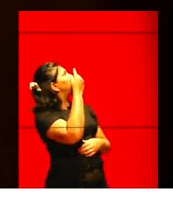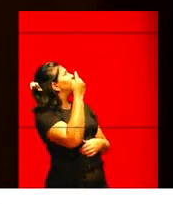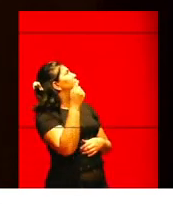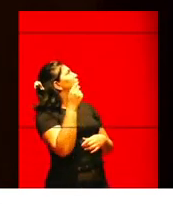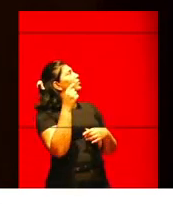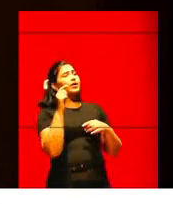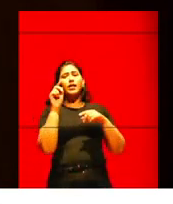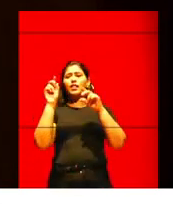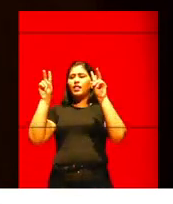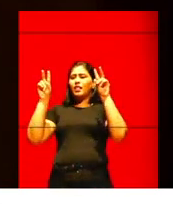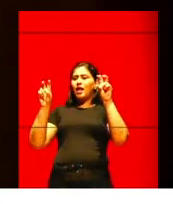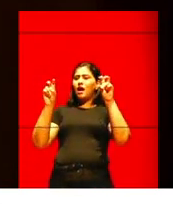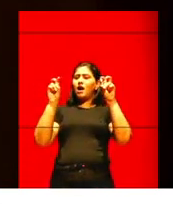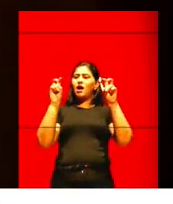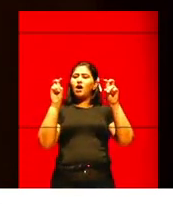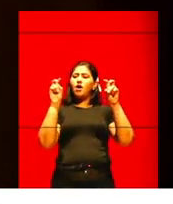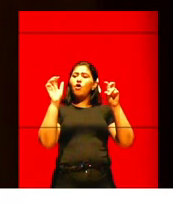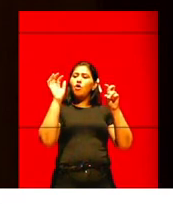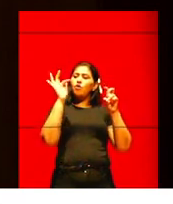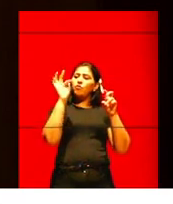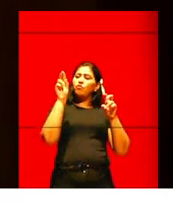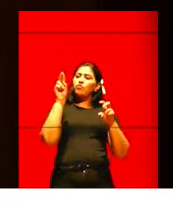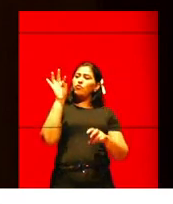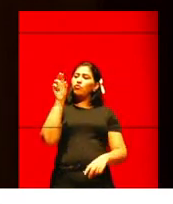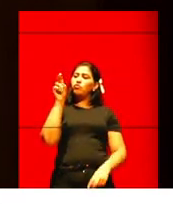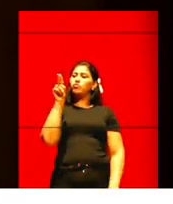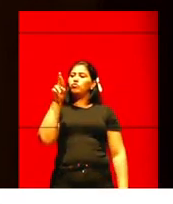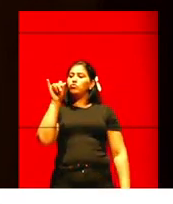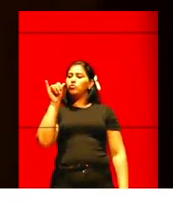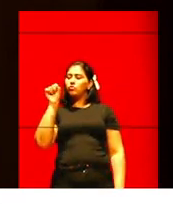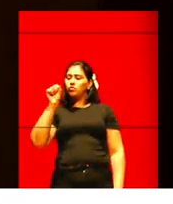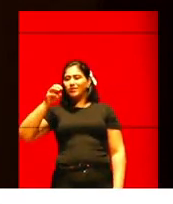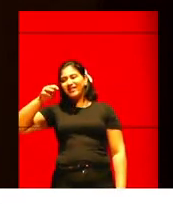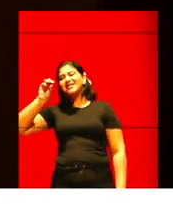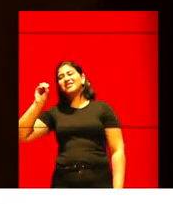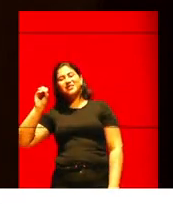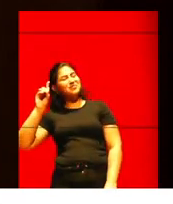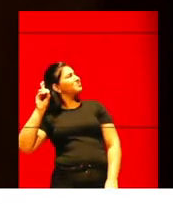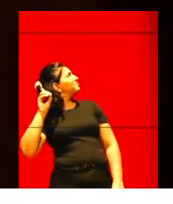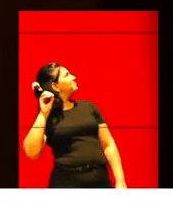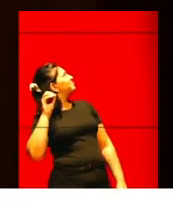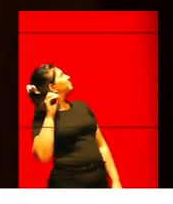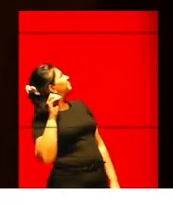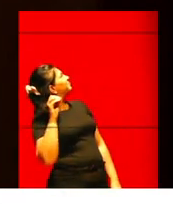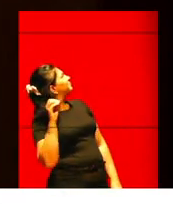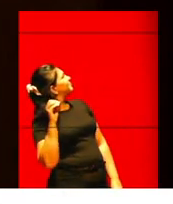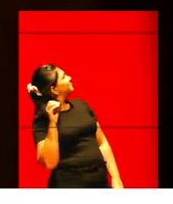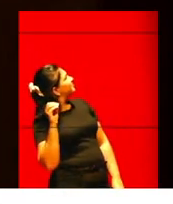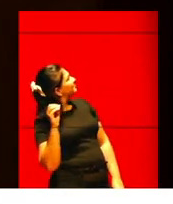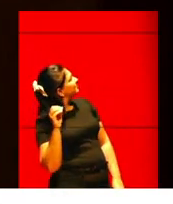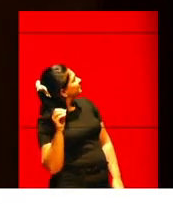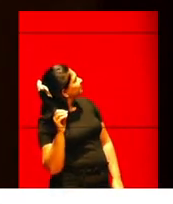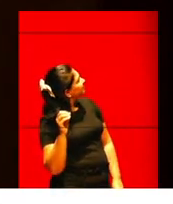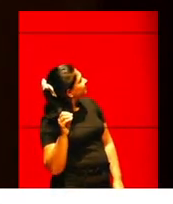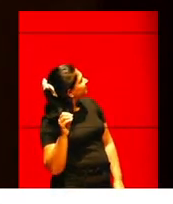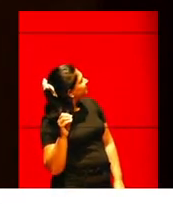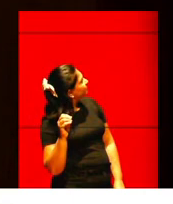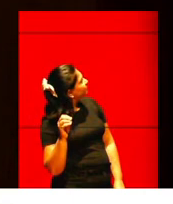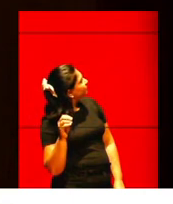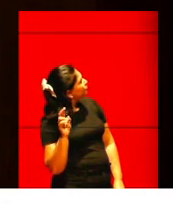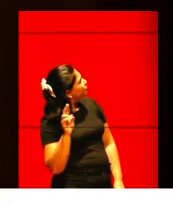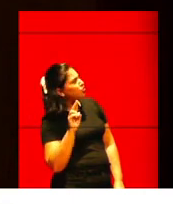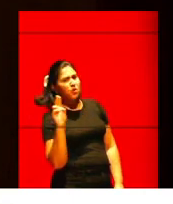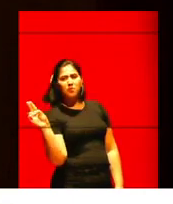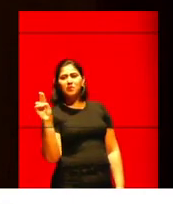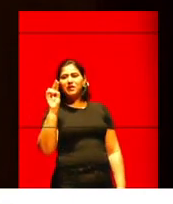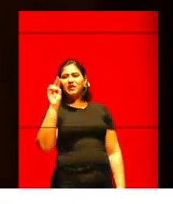Arga dos Lanceiros, do Humberto Bocchini. Você tem ali, ó, a fala sobre a guerra. Os